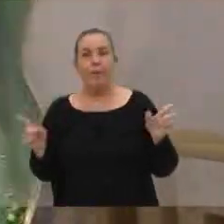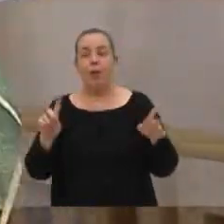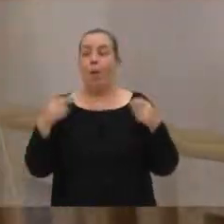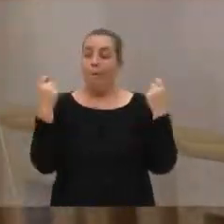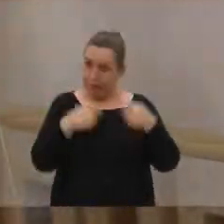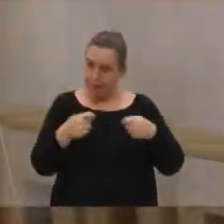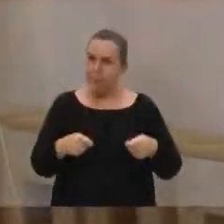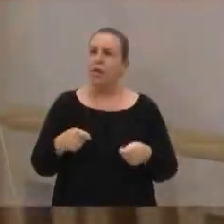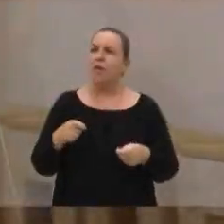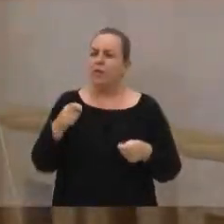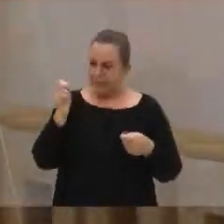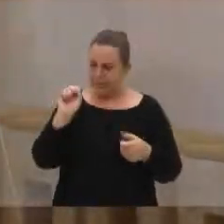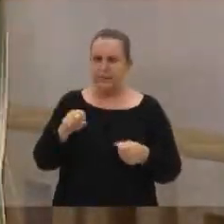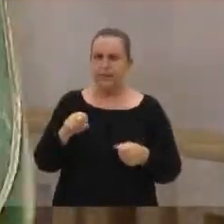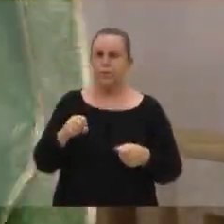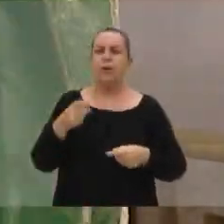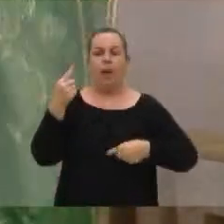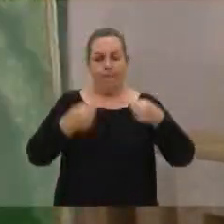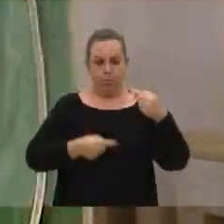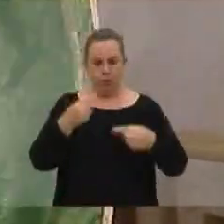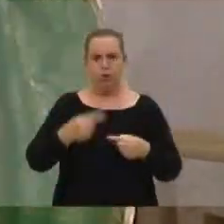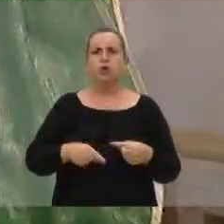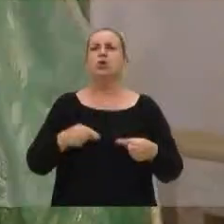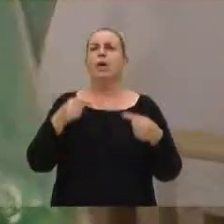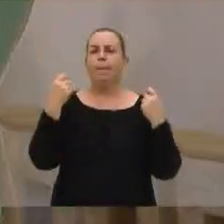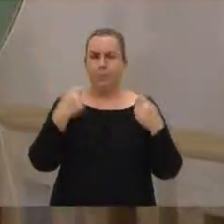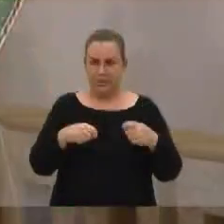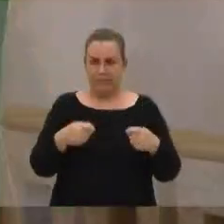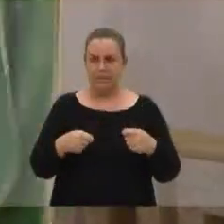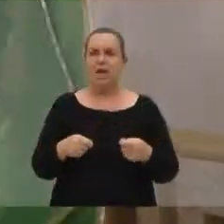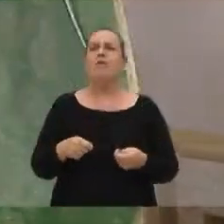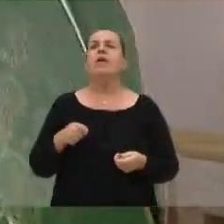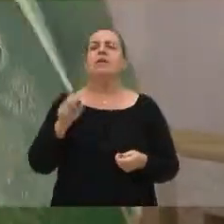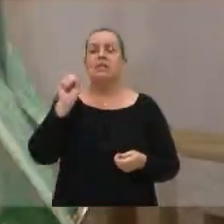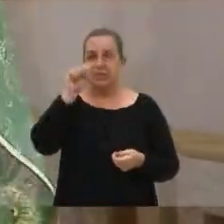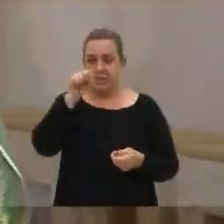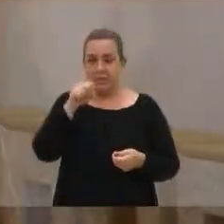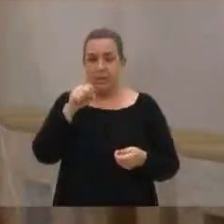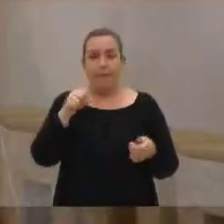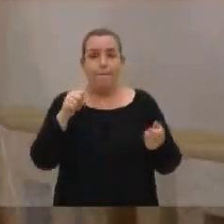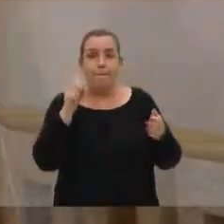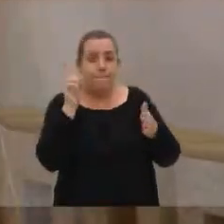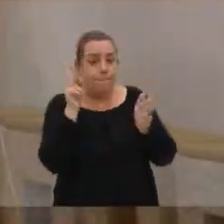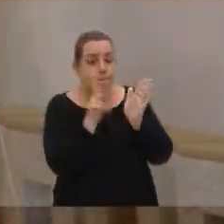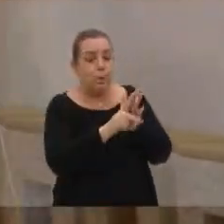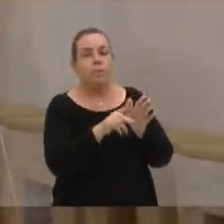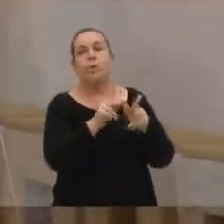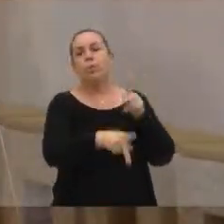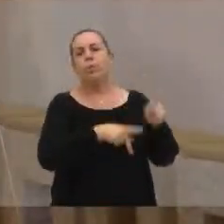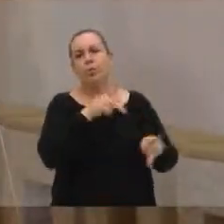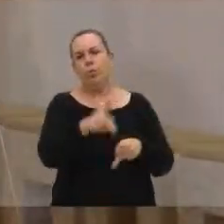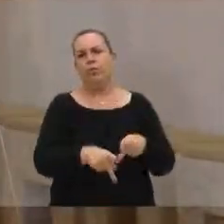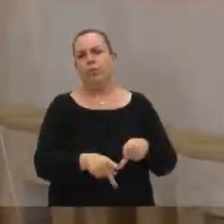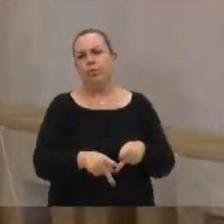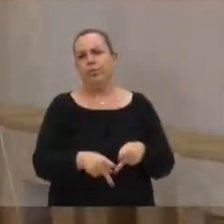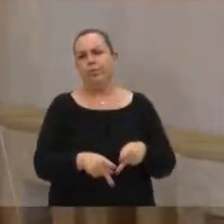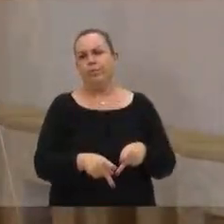ser. A política é um exercício da autoridade em prol do povo. O poder